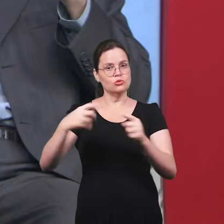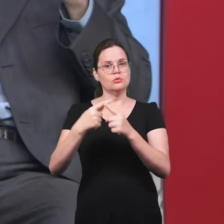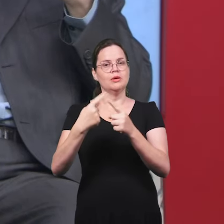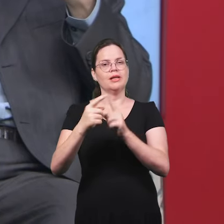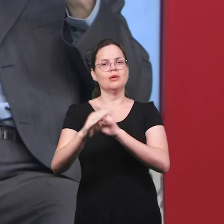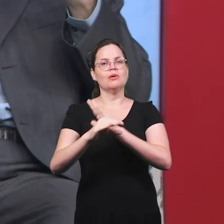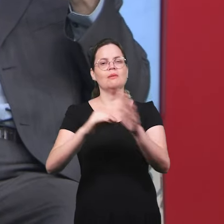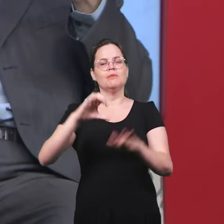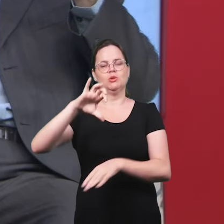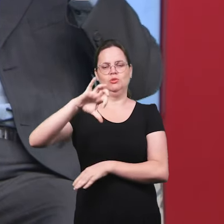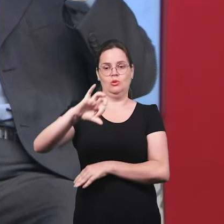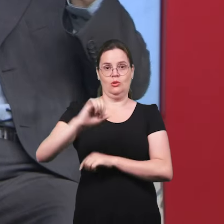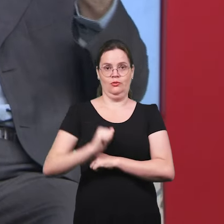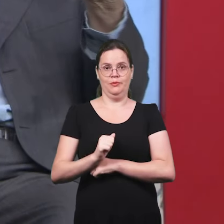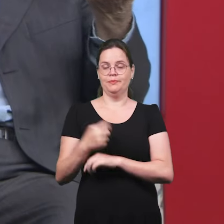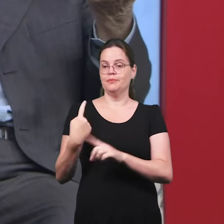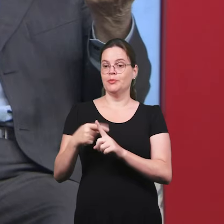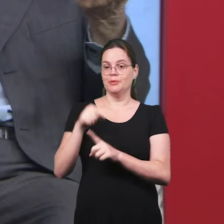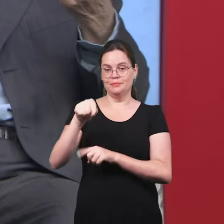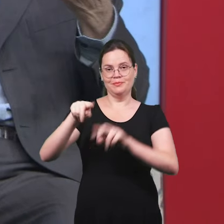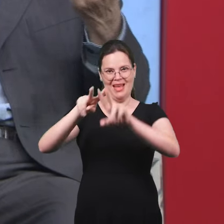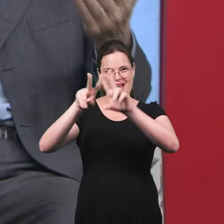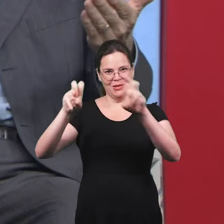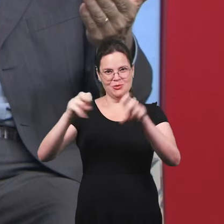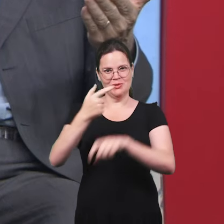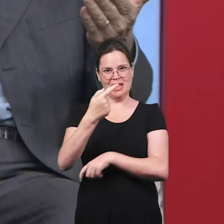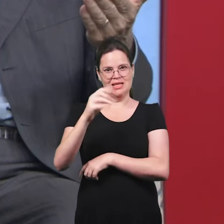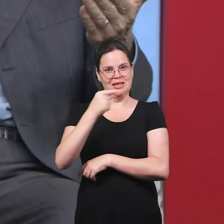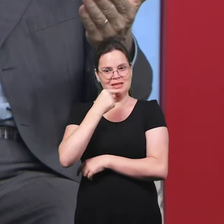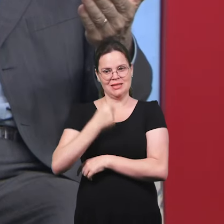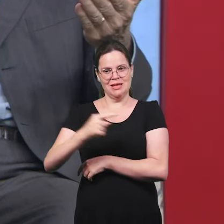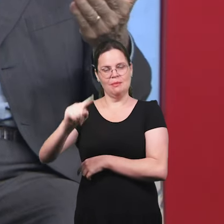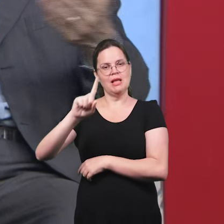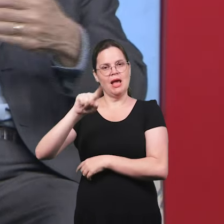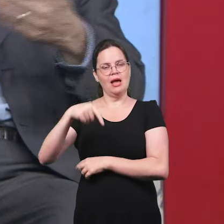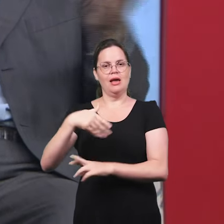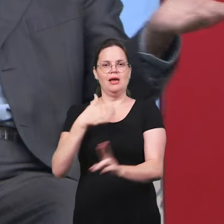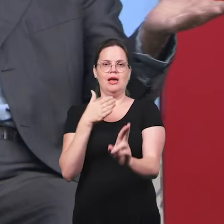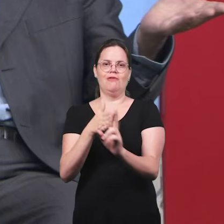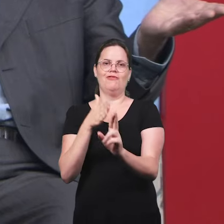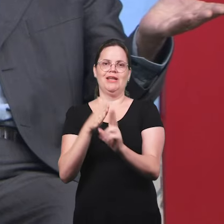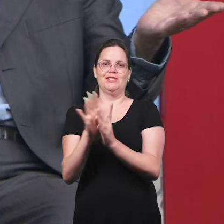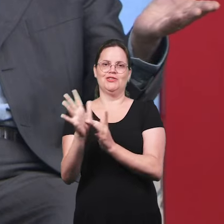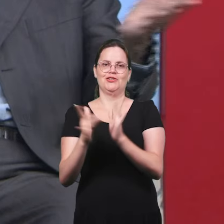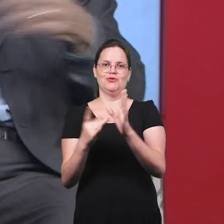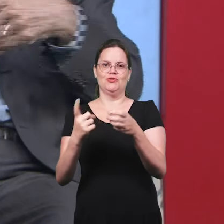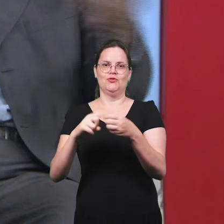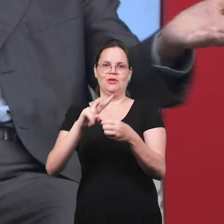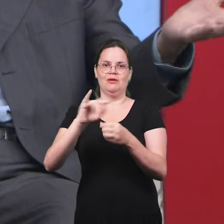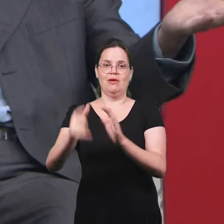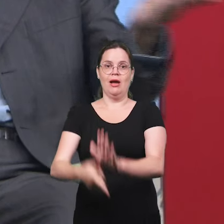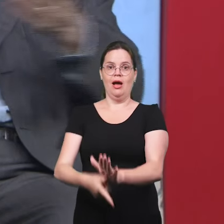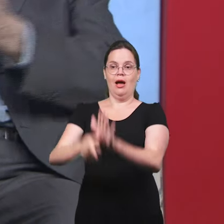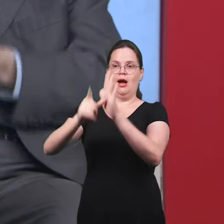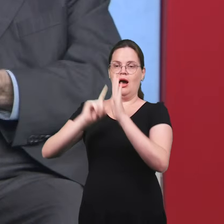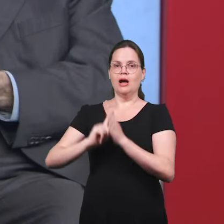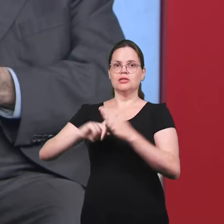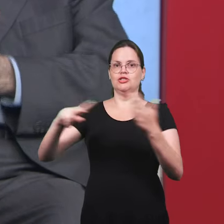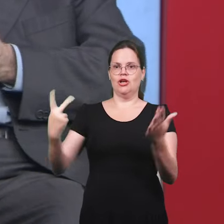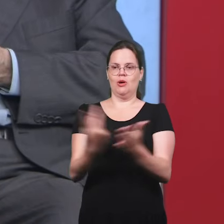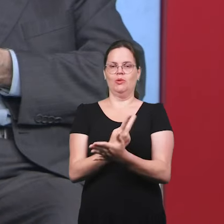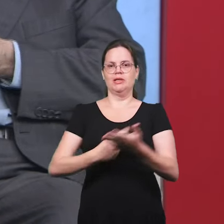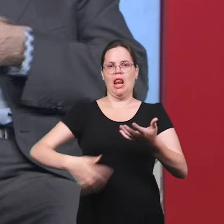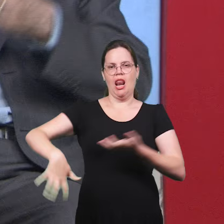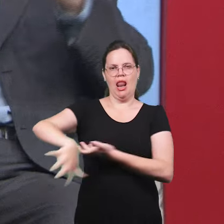semanas, porque elas fundamentam que a volta do Senhor Jesus será antes da grande tribulação. Nós vamos falar a respeito